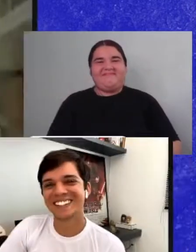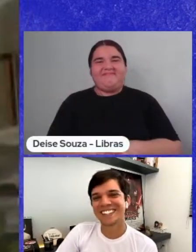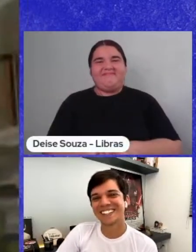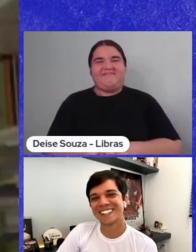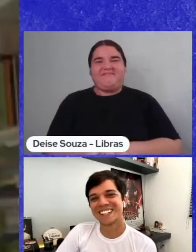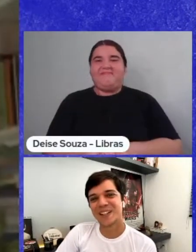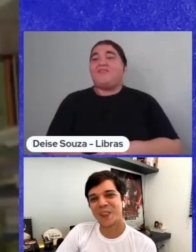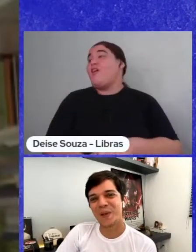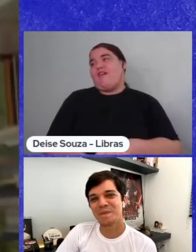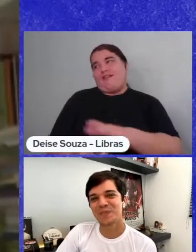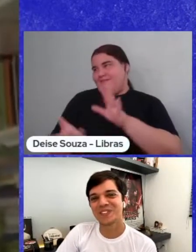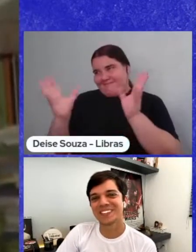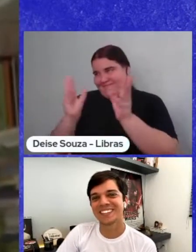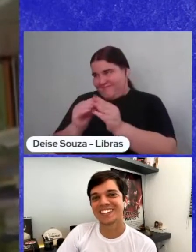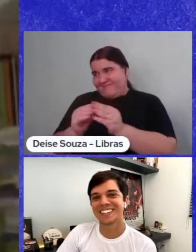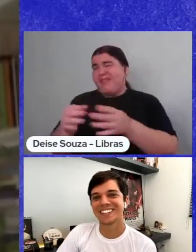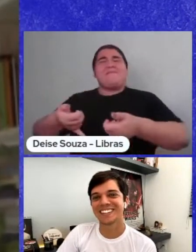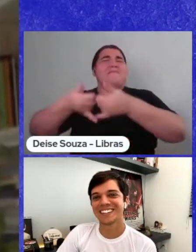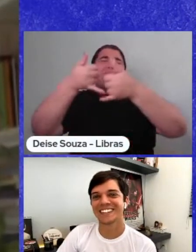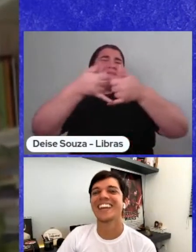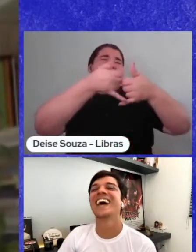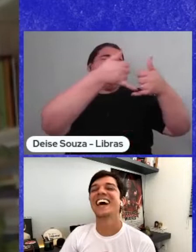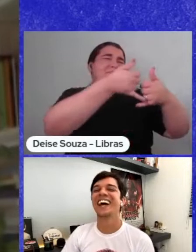Só isso, né? Ganhar prêmios, participar, só isso.